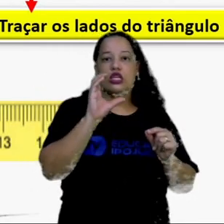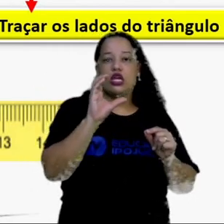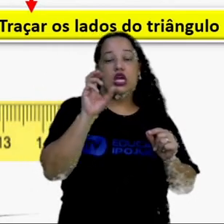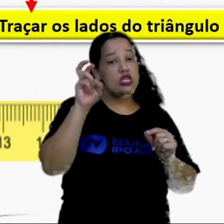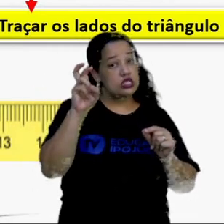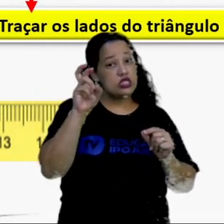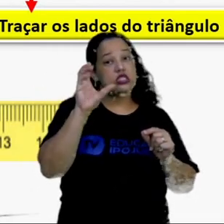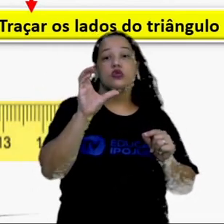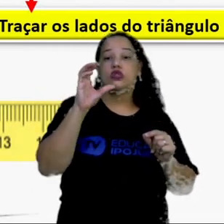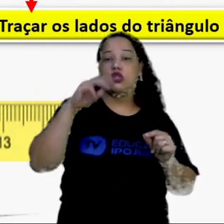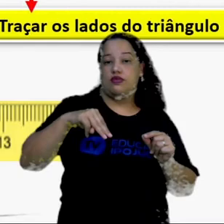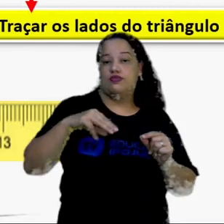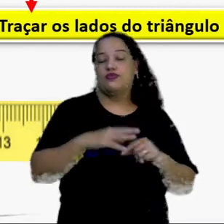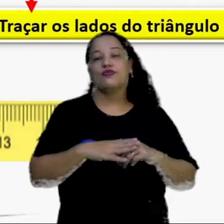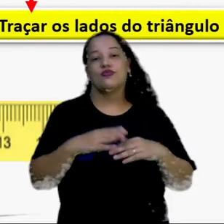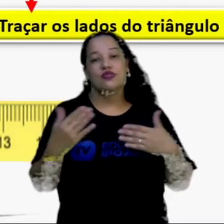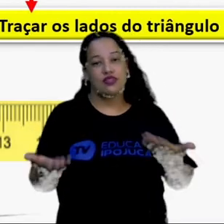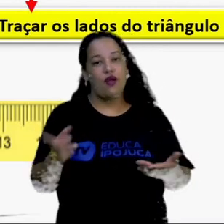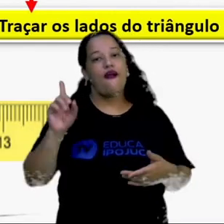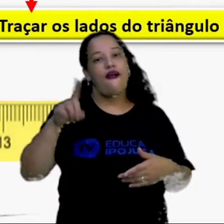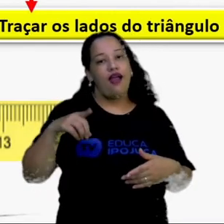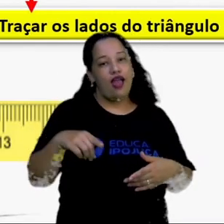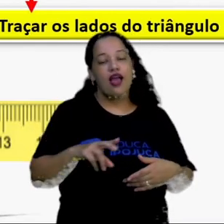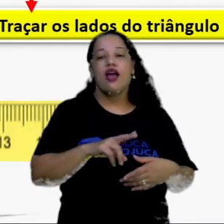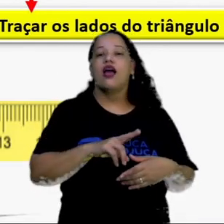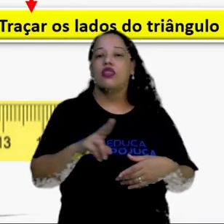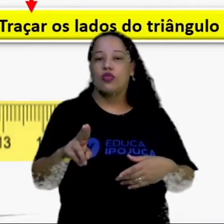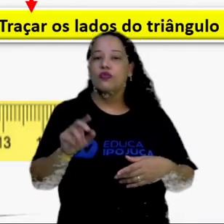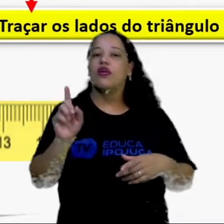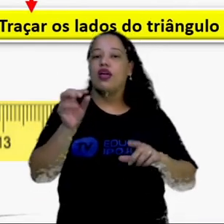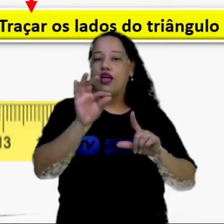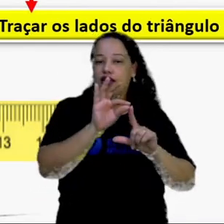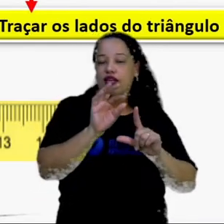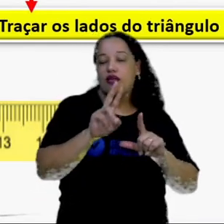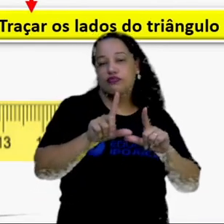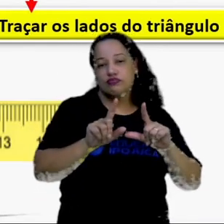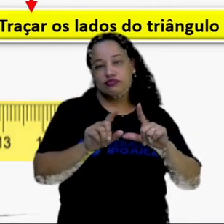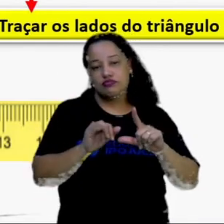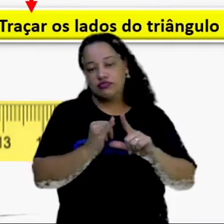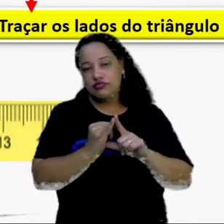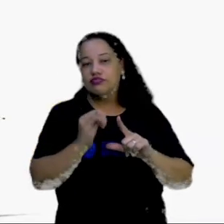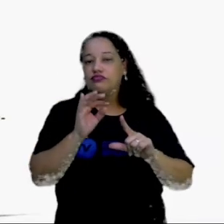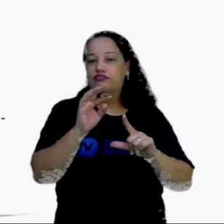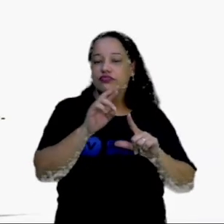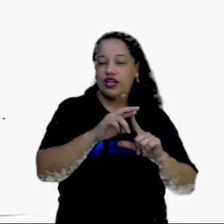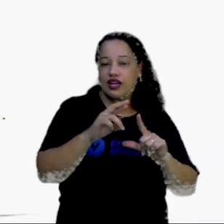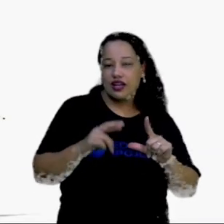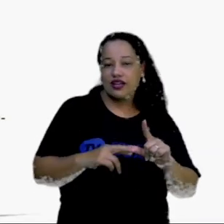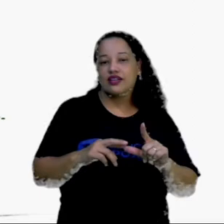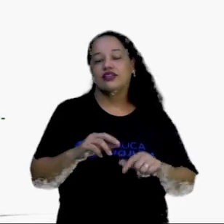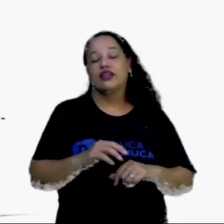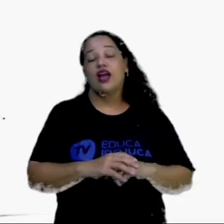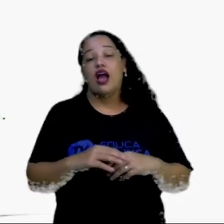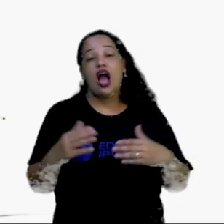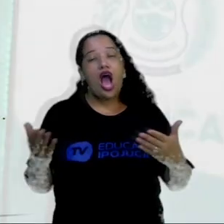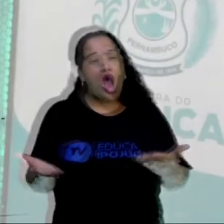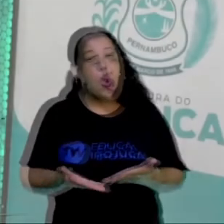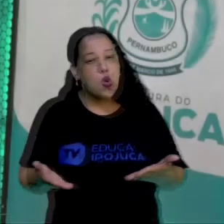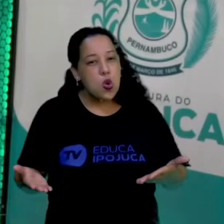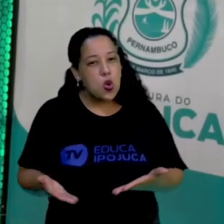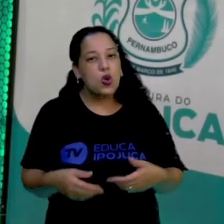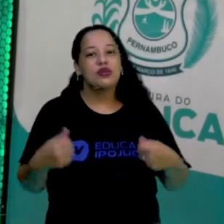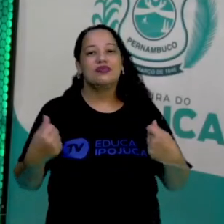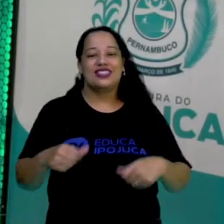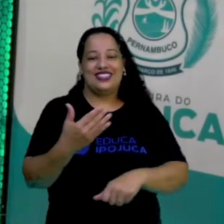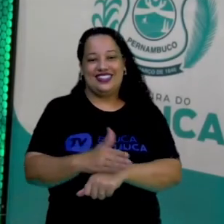5 centímetros, por isso que é um triângulo regular. Mas agora é hora de praticar um pouco.